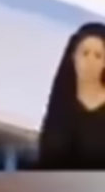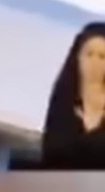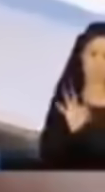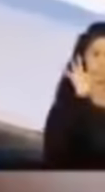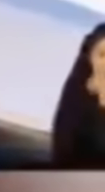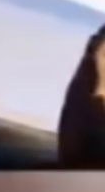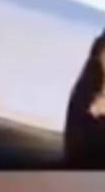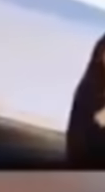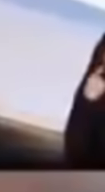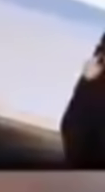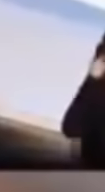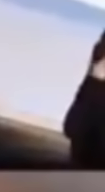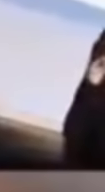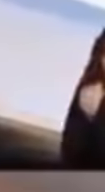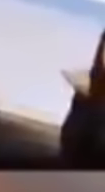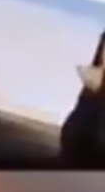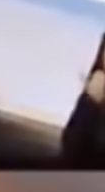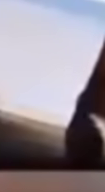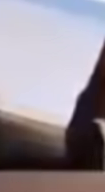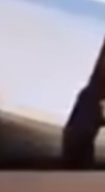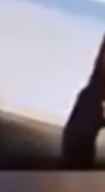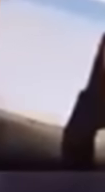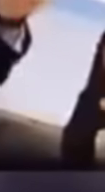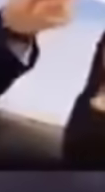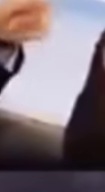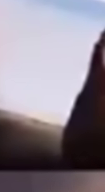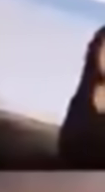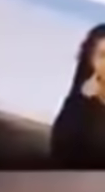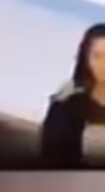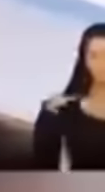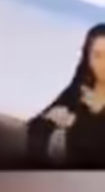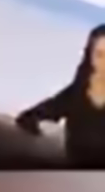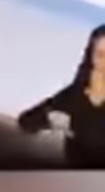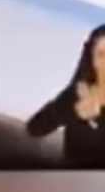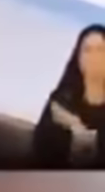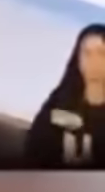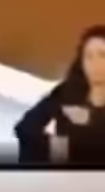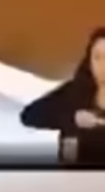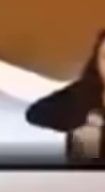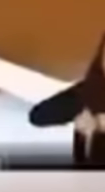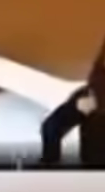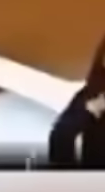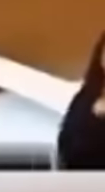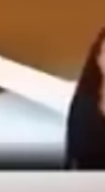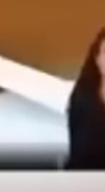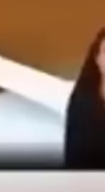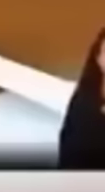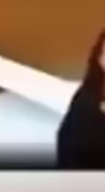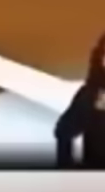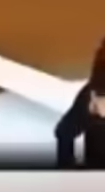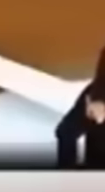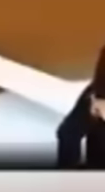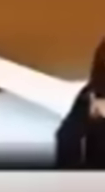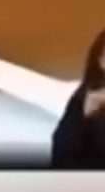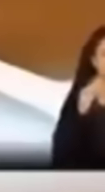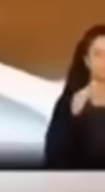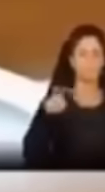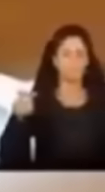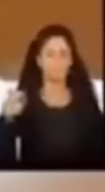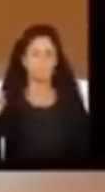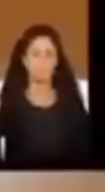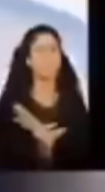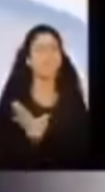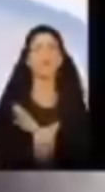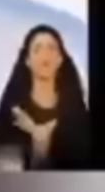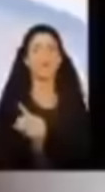Para você ter uma ideia, aqui trago mais alguns dados, nós aprendemos do crime organizado, e isso envolve corrupção, mais de 4,5 bilhões de reais só